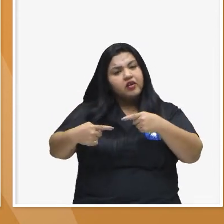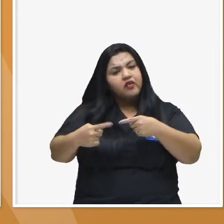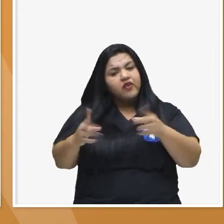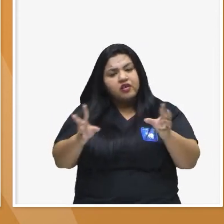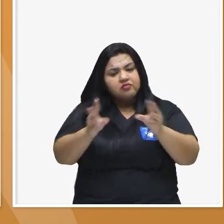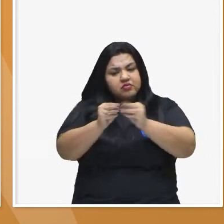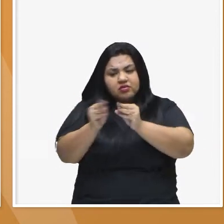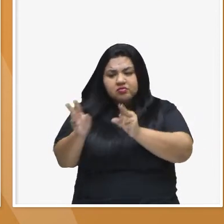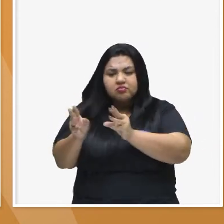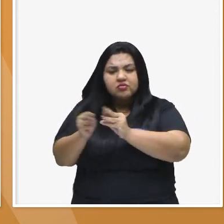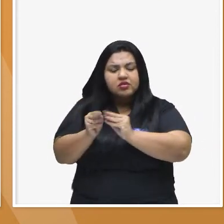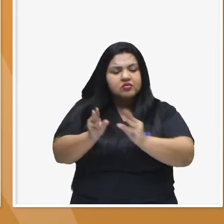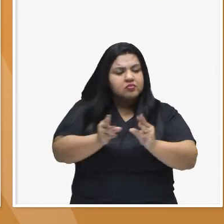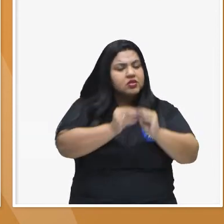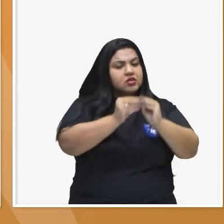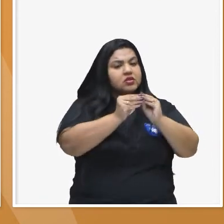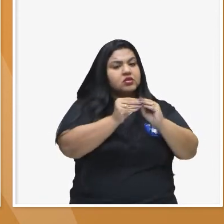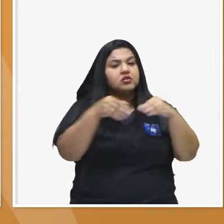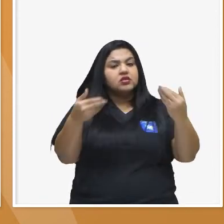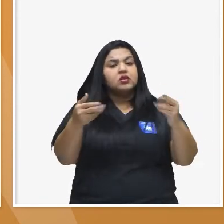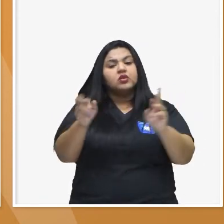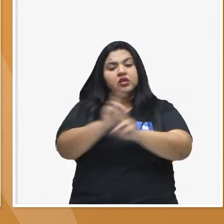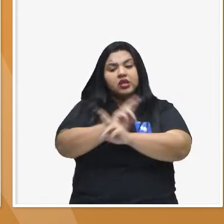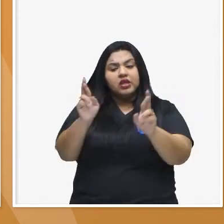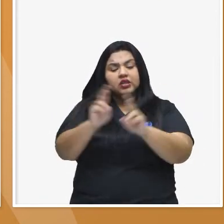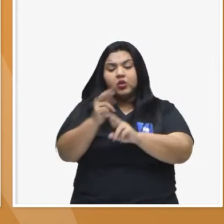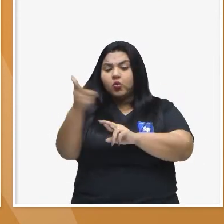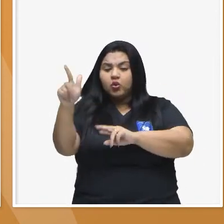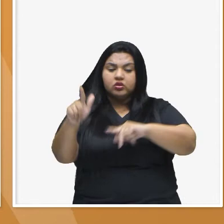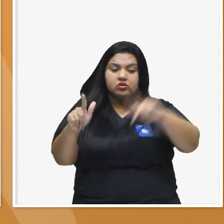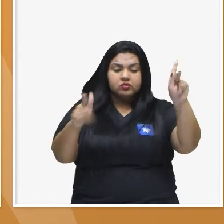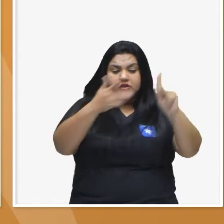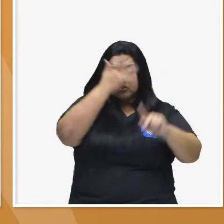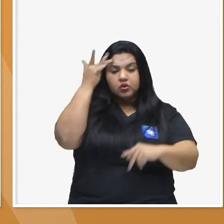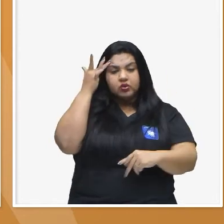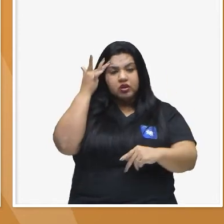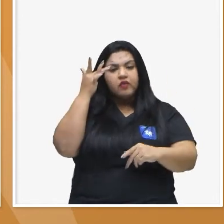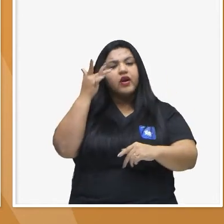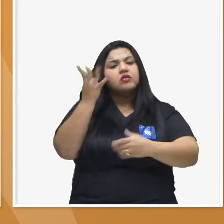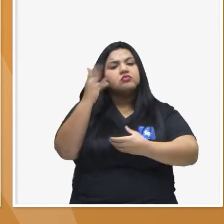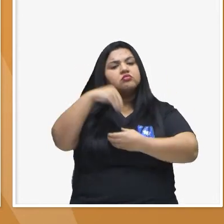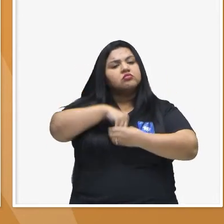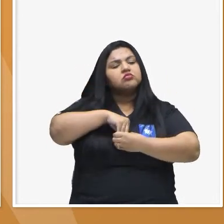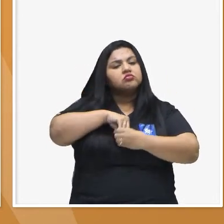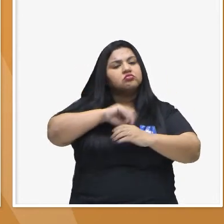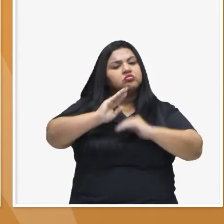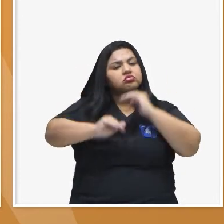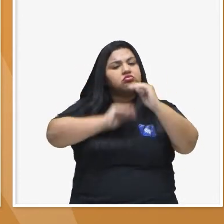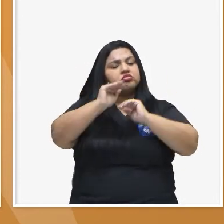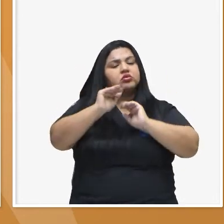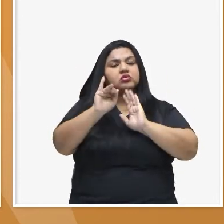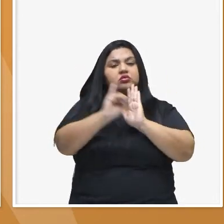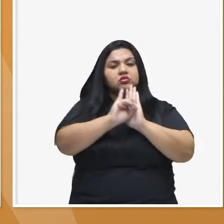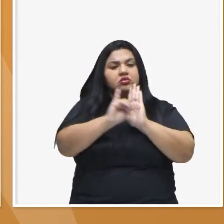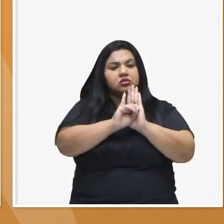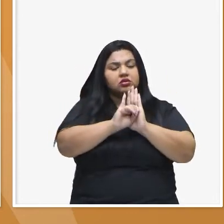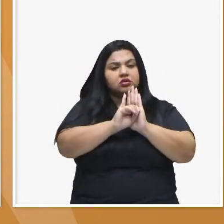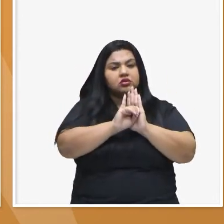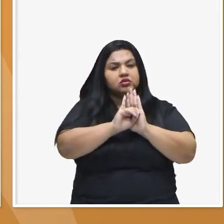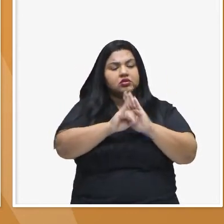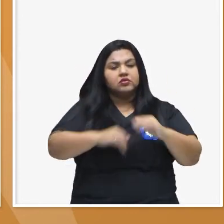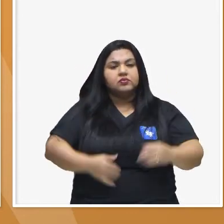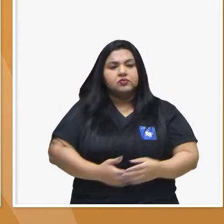né? Então, na relação com o outro, nós vamos construindo nossa identidade. Nós vamos construindo nossa